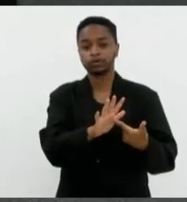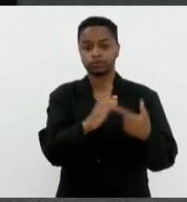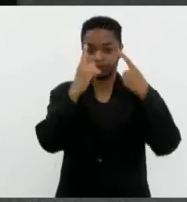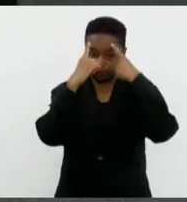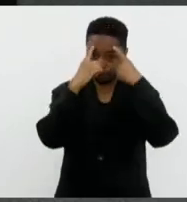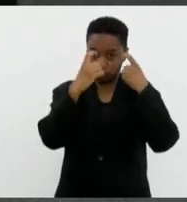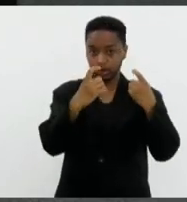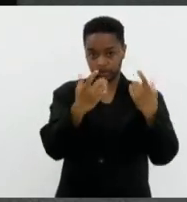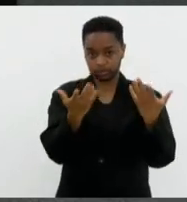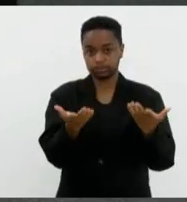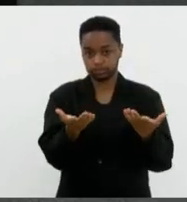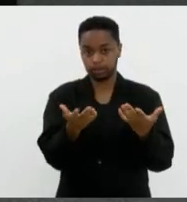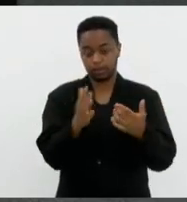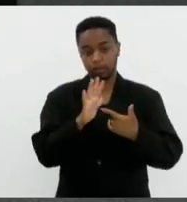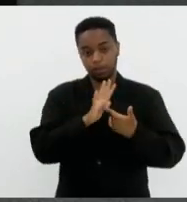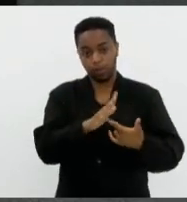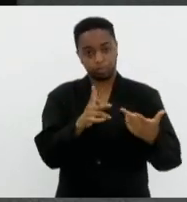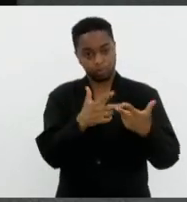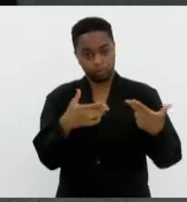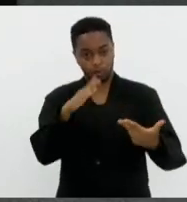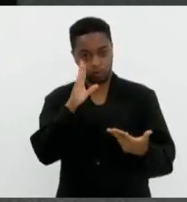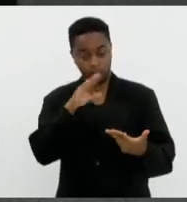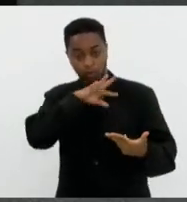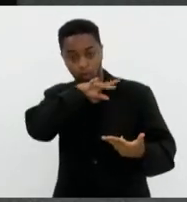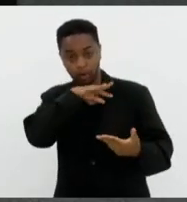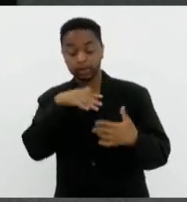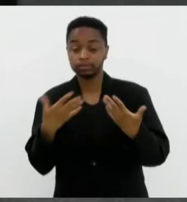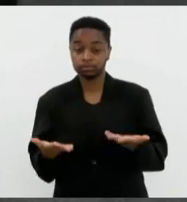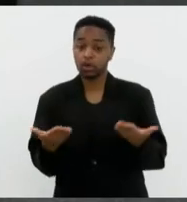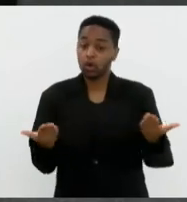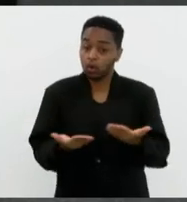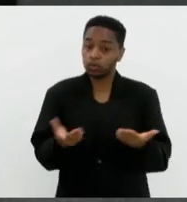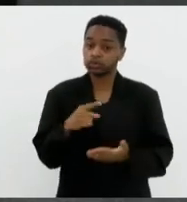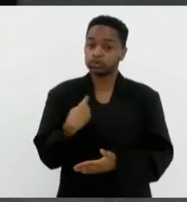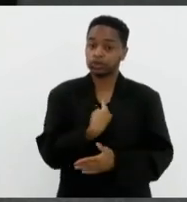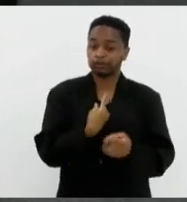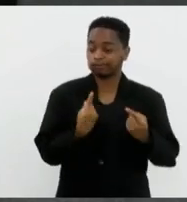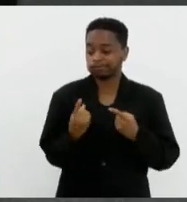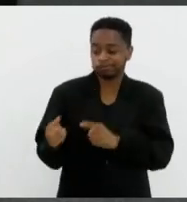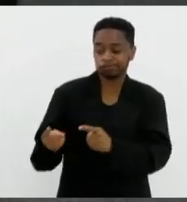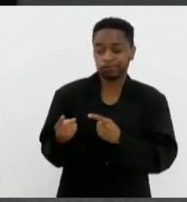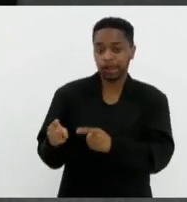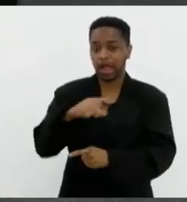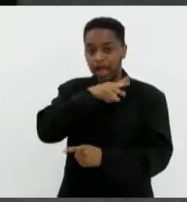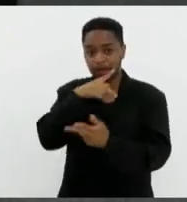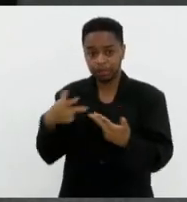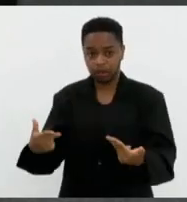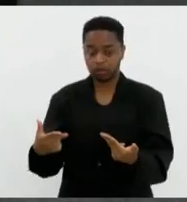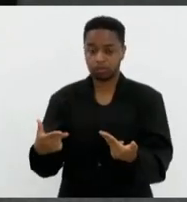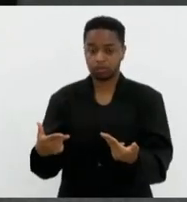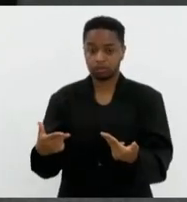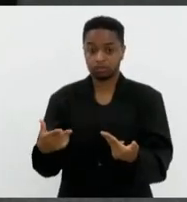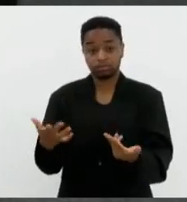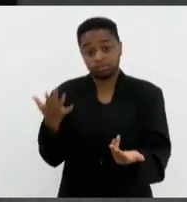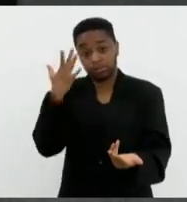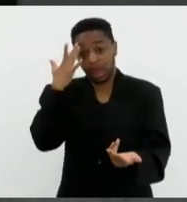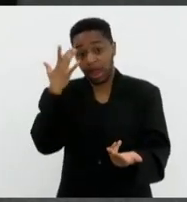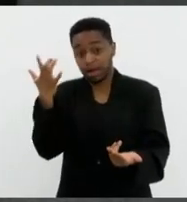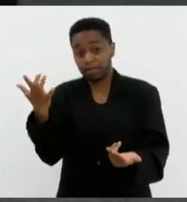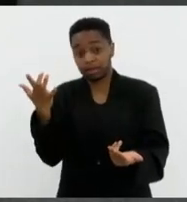agressivo, um instinto ruim. Então você hoje persegue os animais, uma coisa sádica. Amanhã você